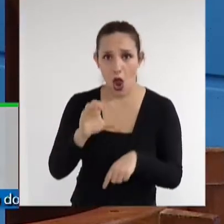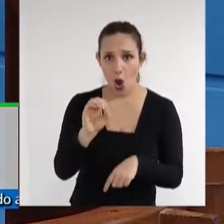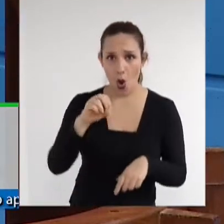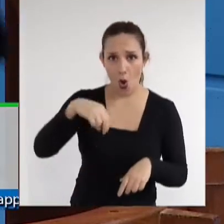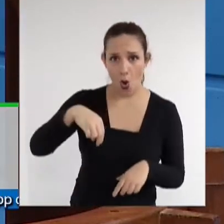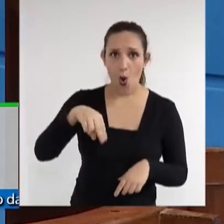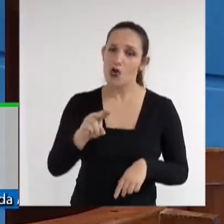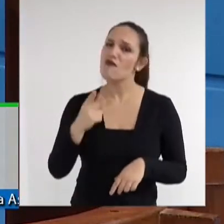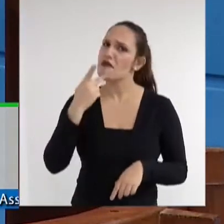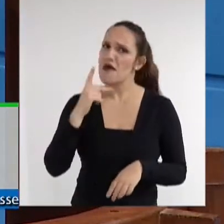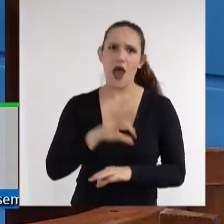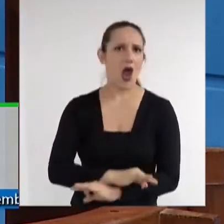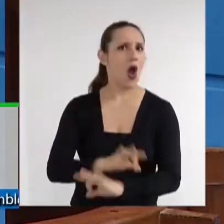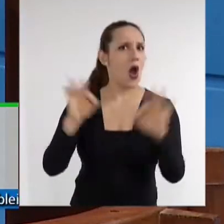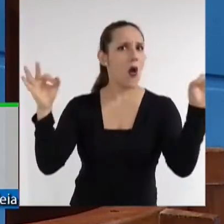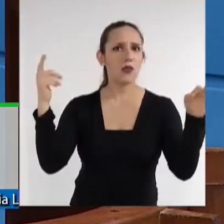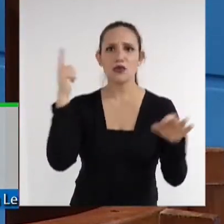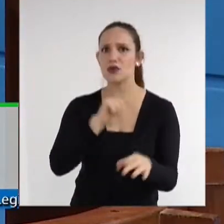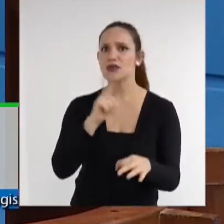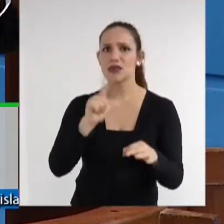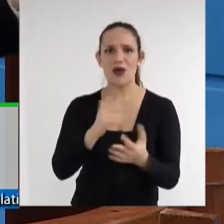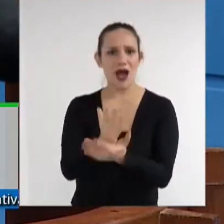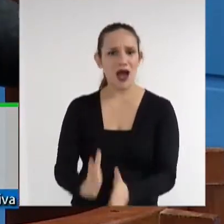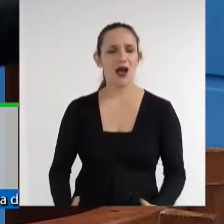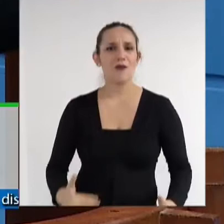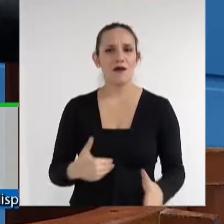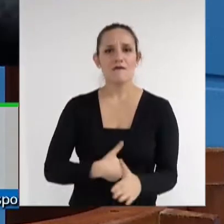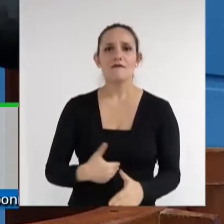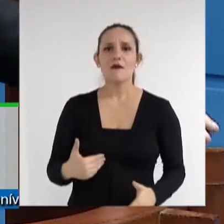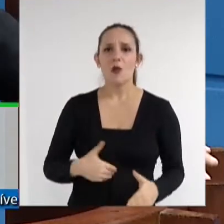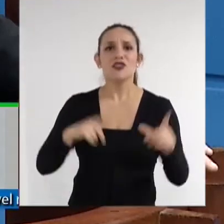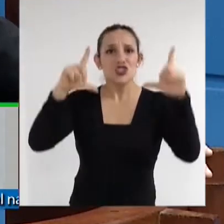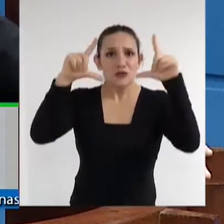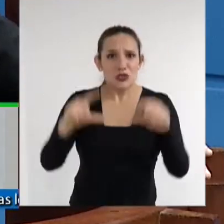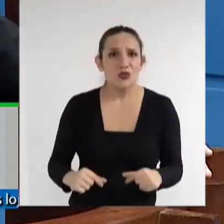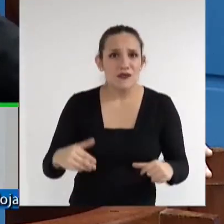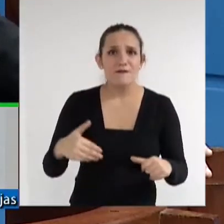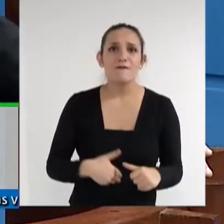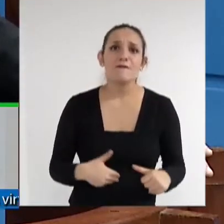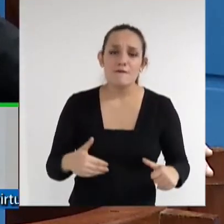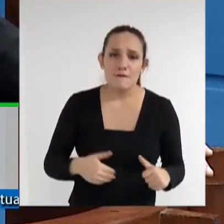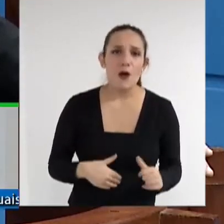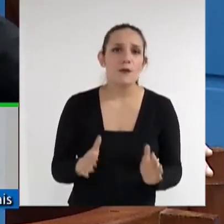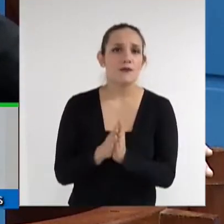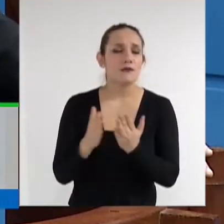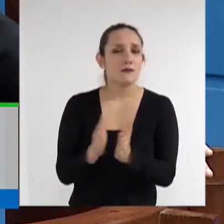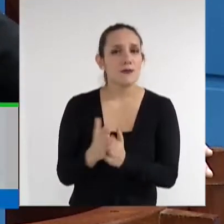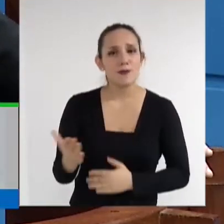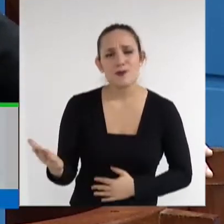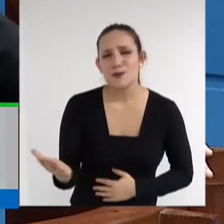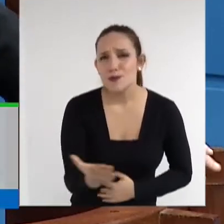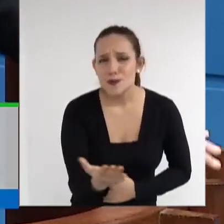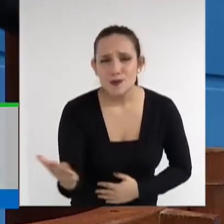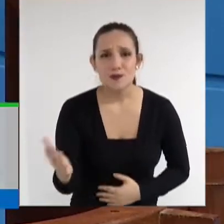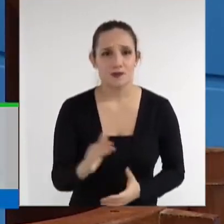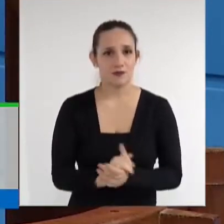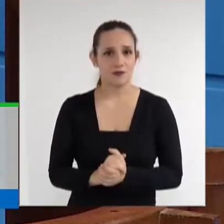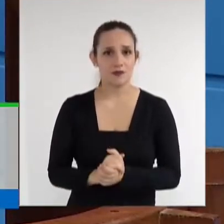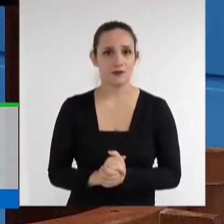como eficaz no combate à miséria,